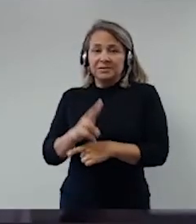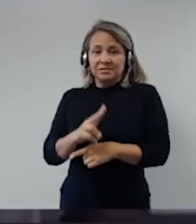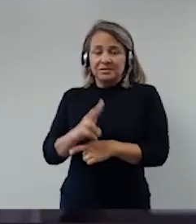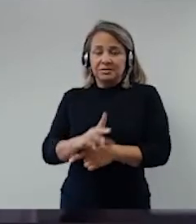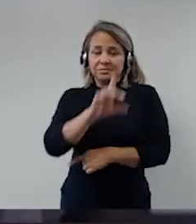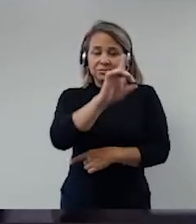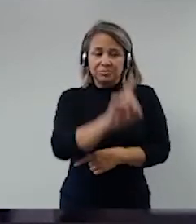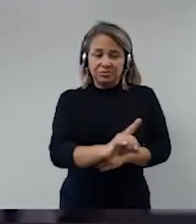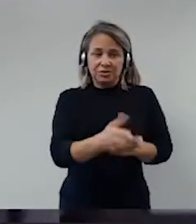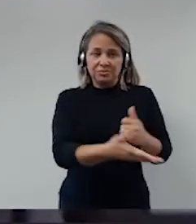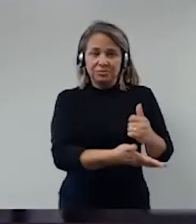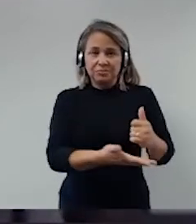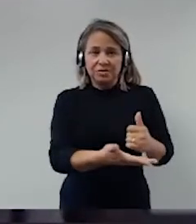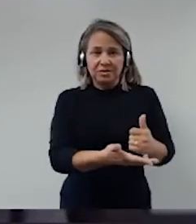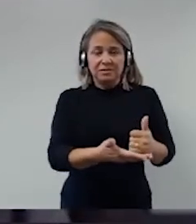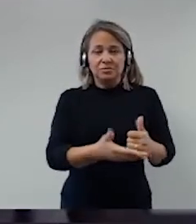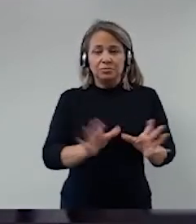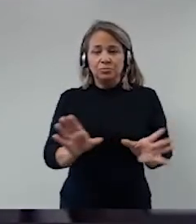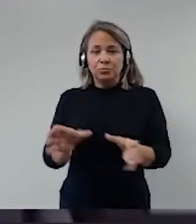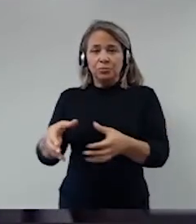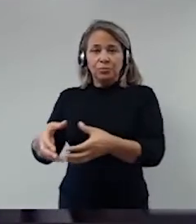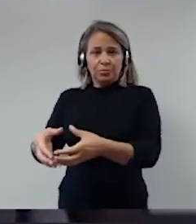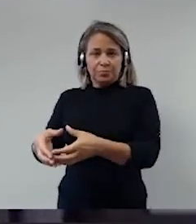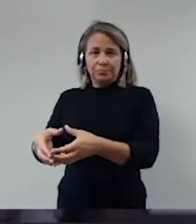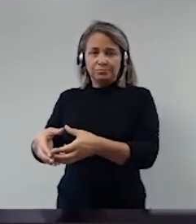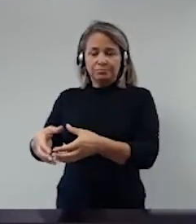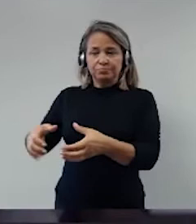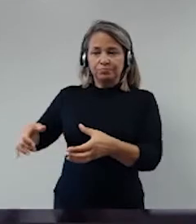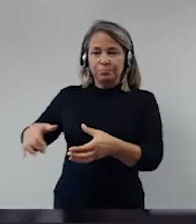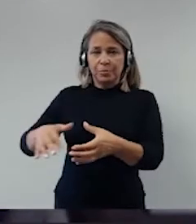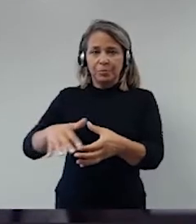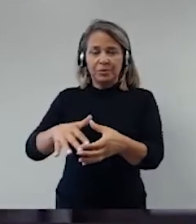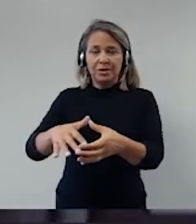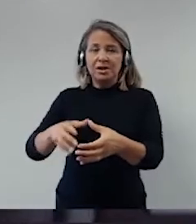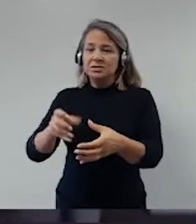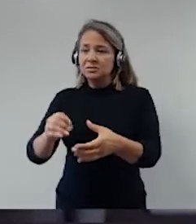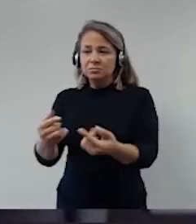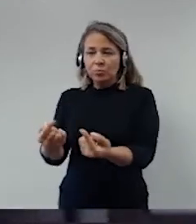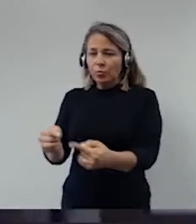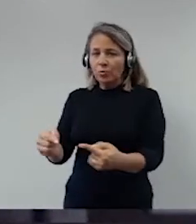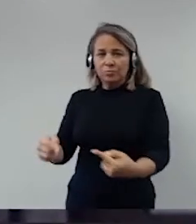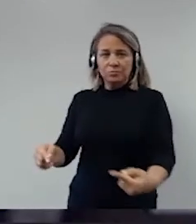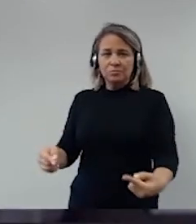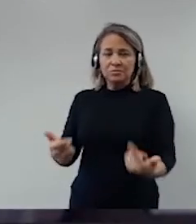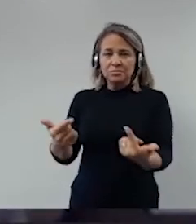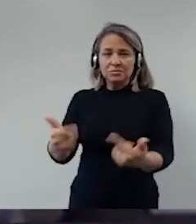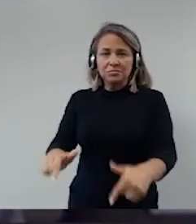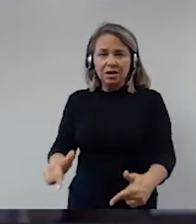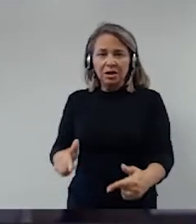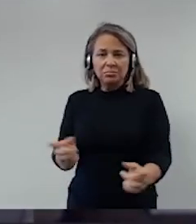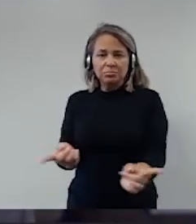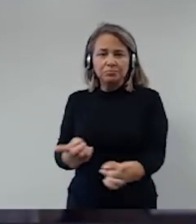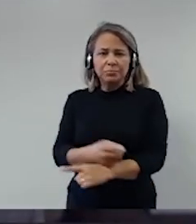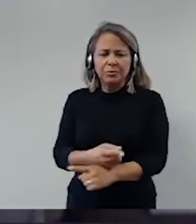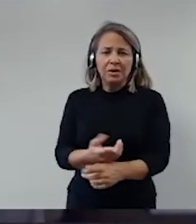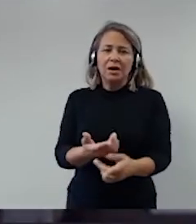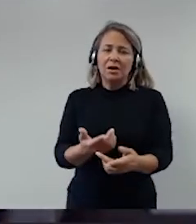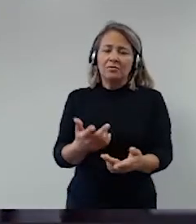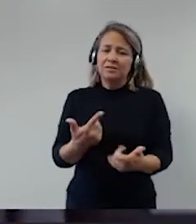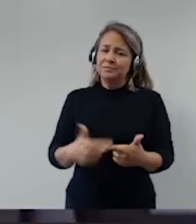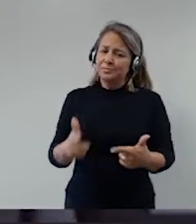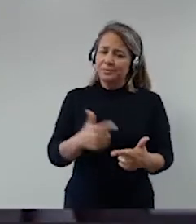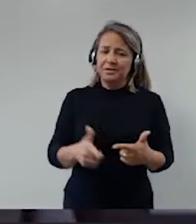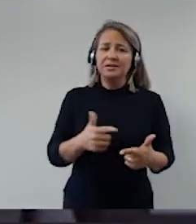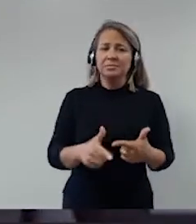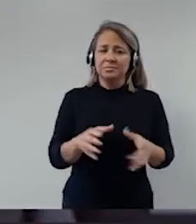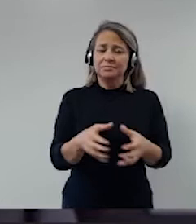direitos fundamentais coletivos. Caso contrário, você vai ter uma barbárie nas relações entre o capital e o trabalho. Essa questão